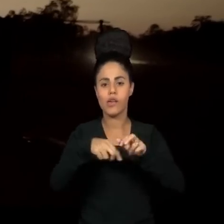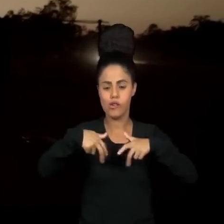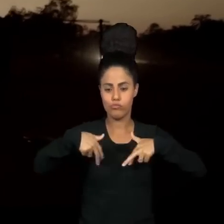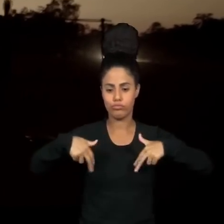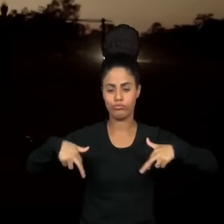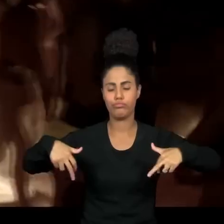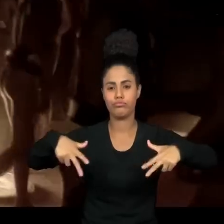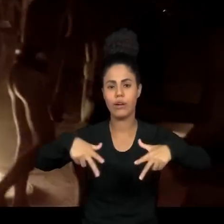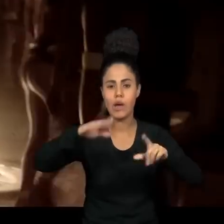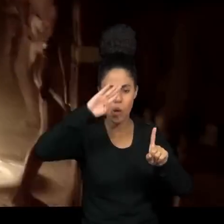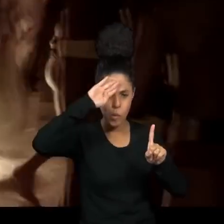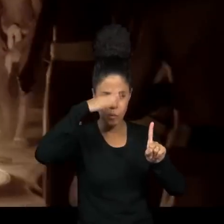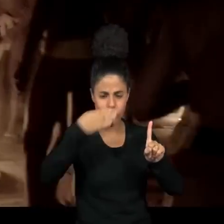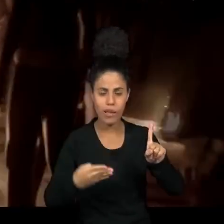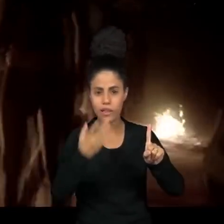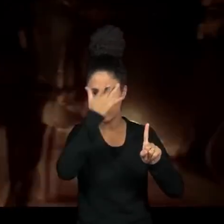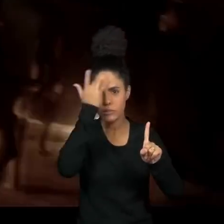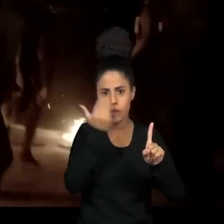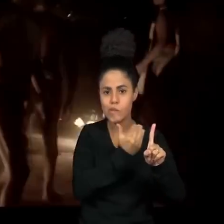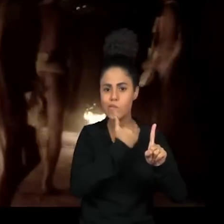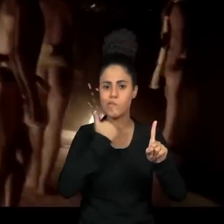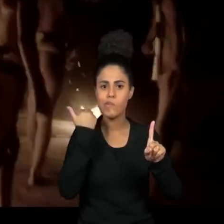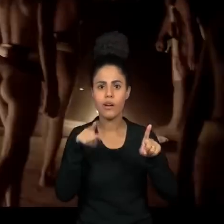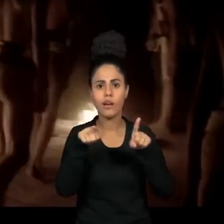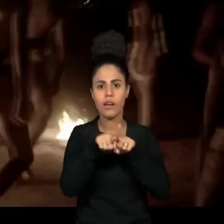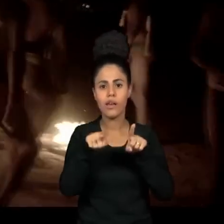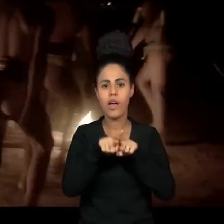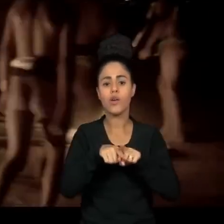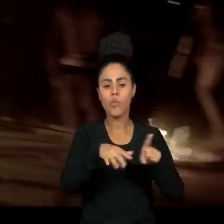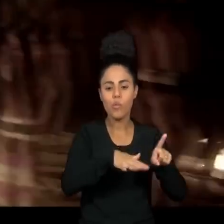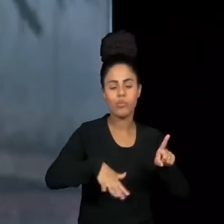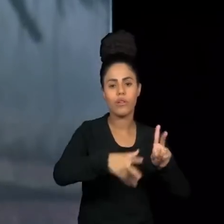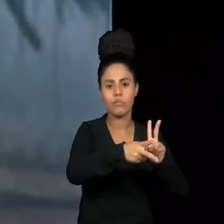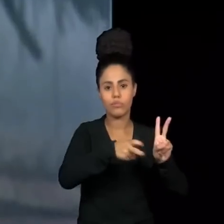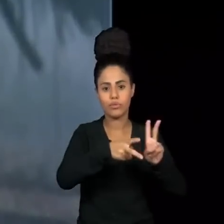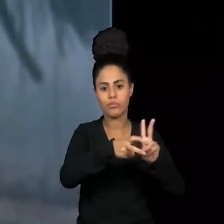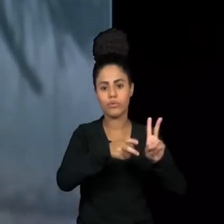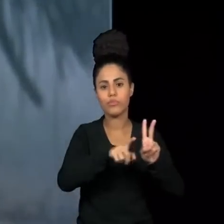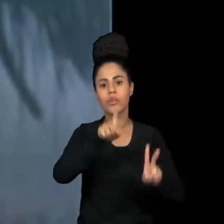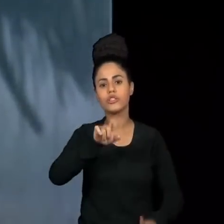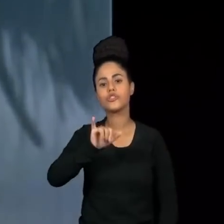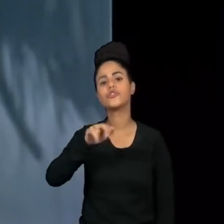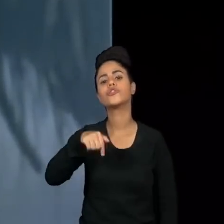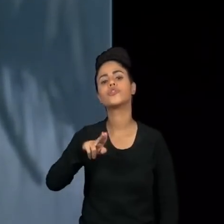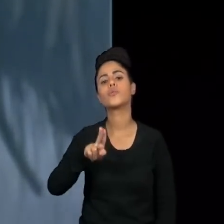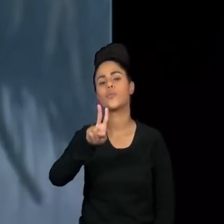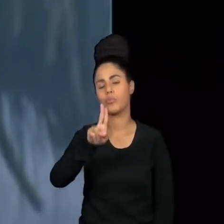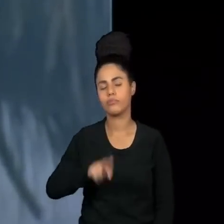homenagem aos mortos ilustres realizado na terra indígena Xingu.